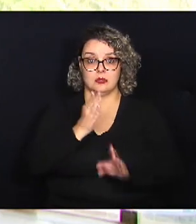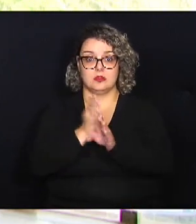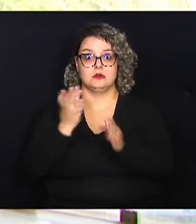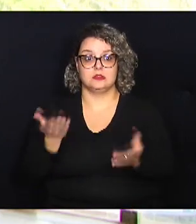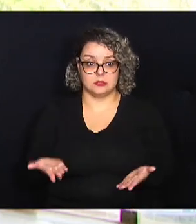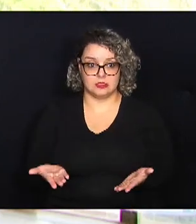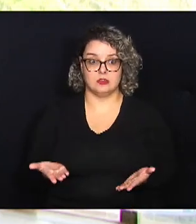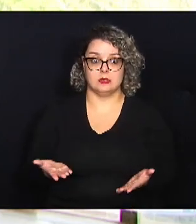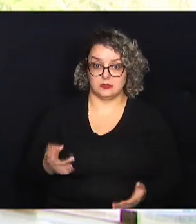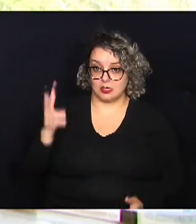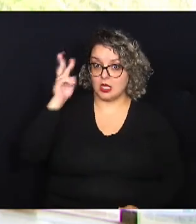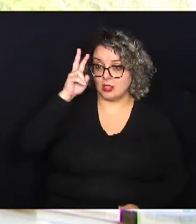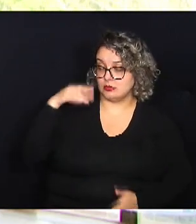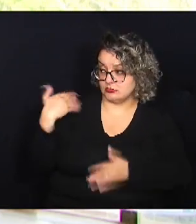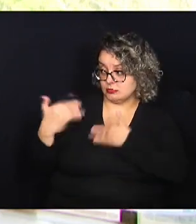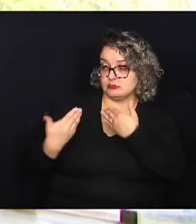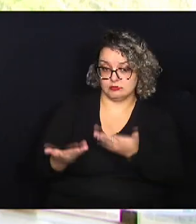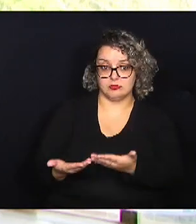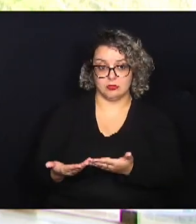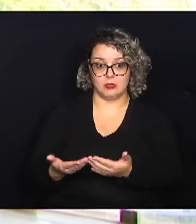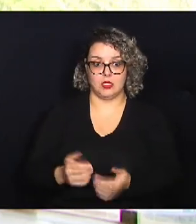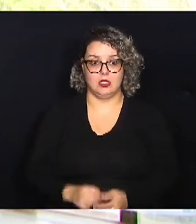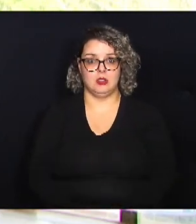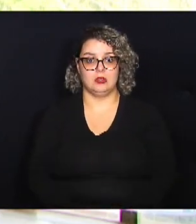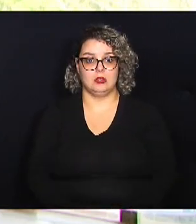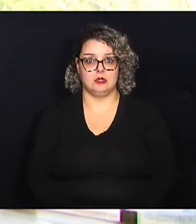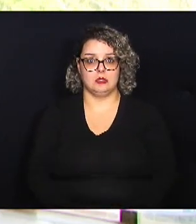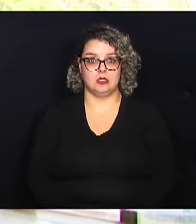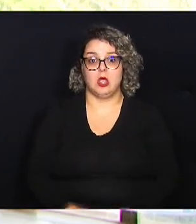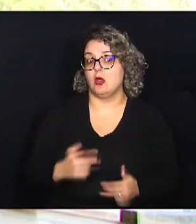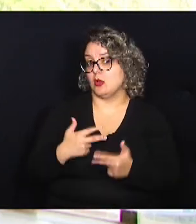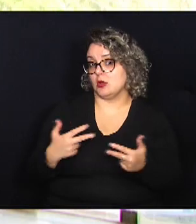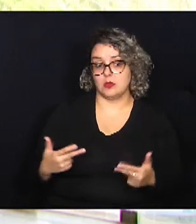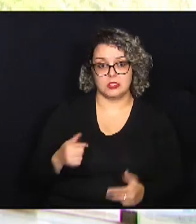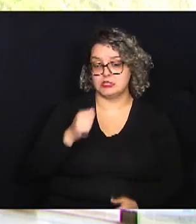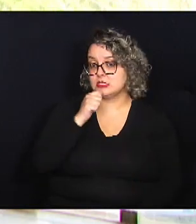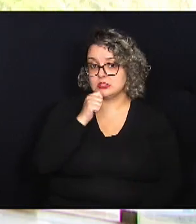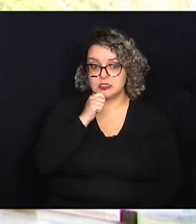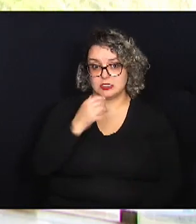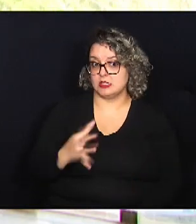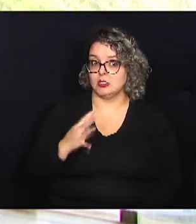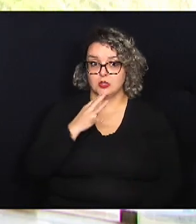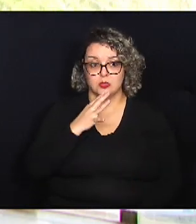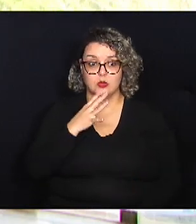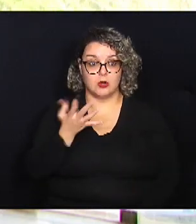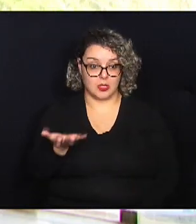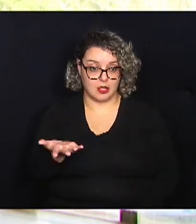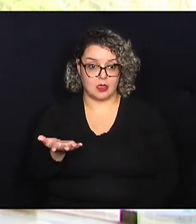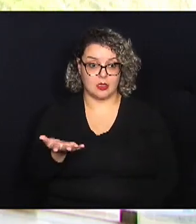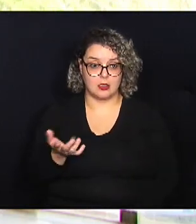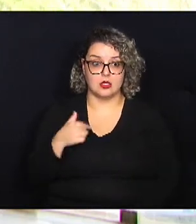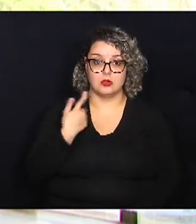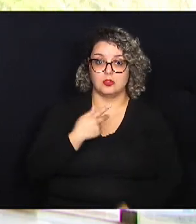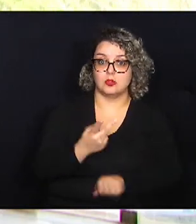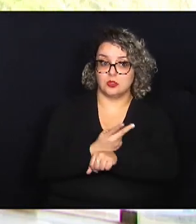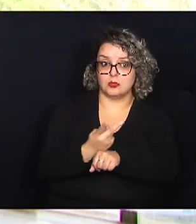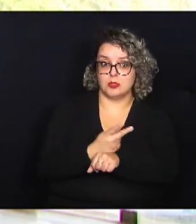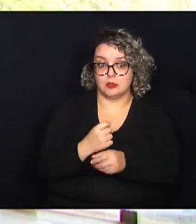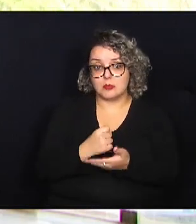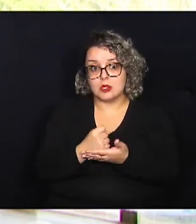as histórias, né? Antigas, que é isso aí, coisa que a gente ainda não conhece, né? E a gente procura levar